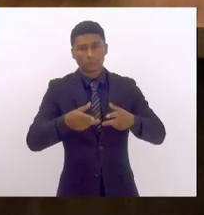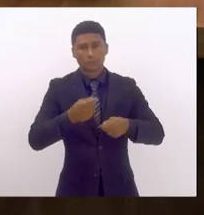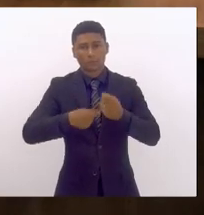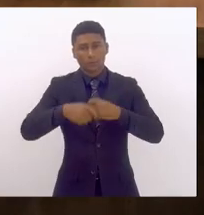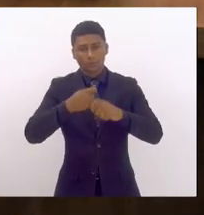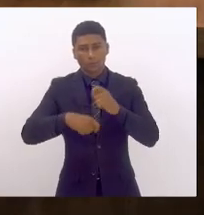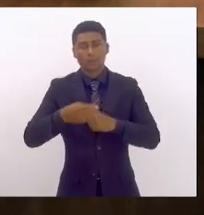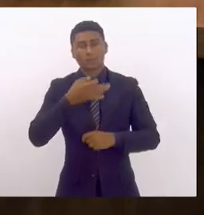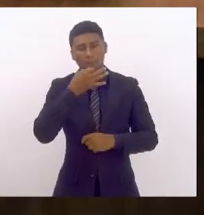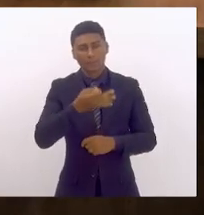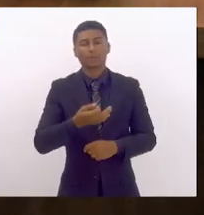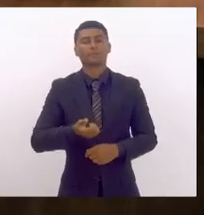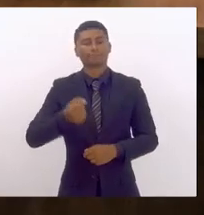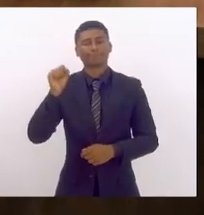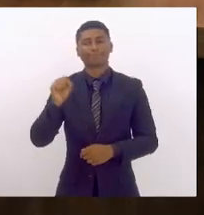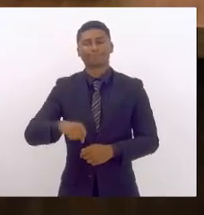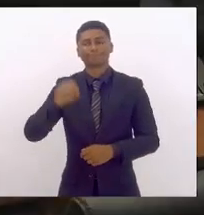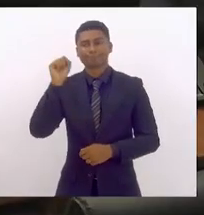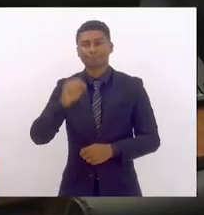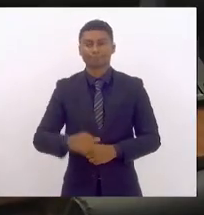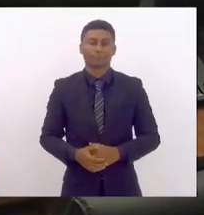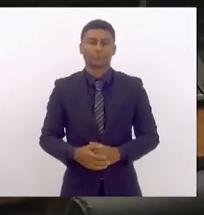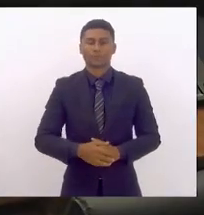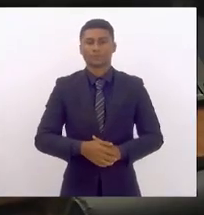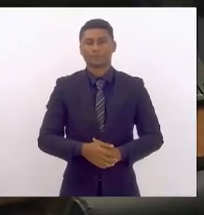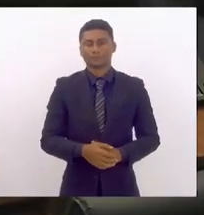no mérito emite parecer favorável